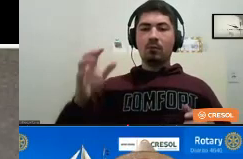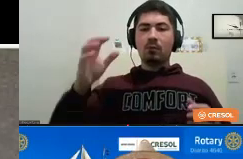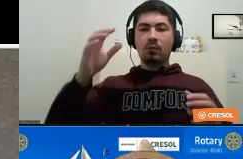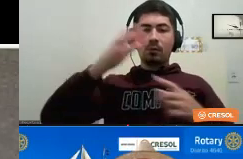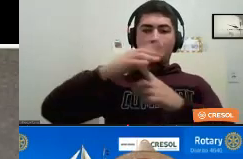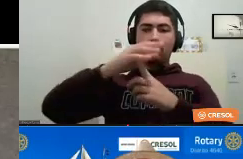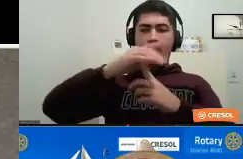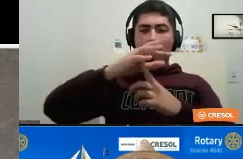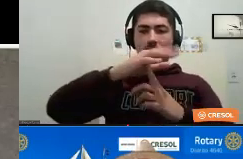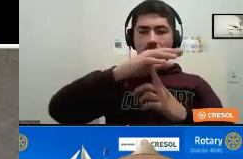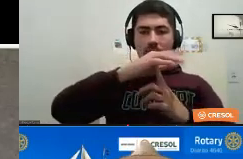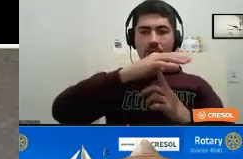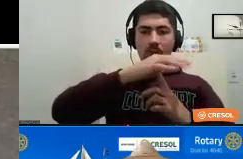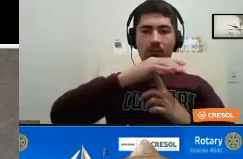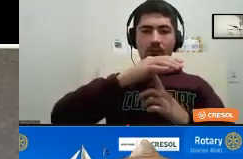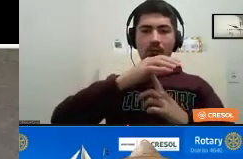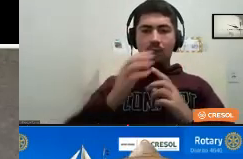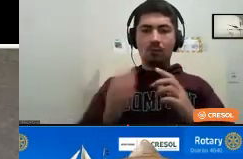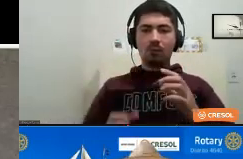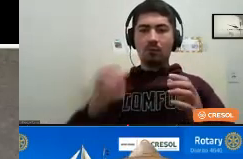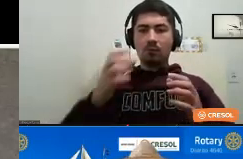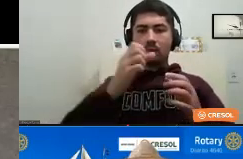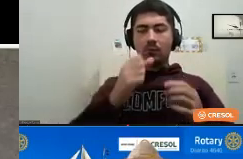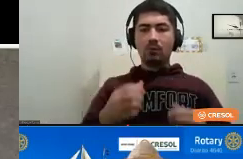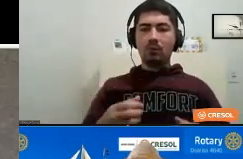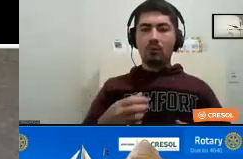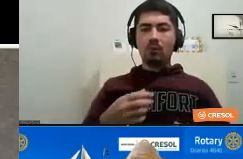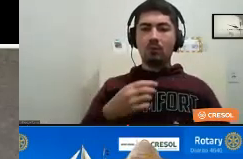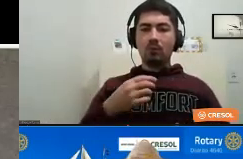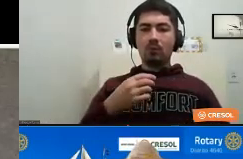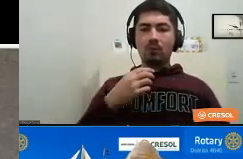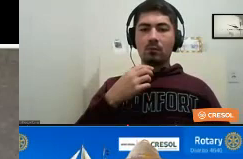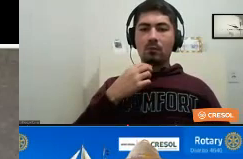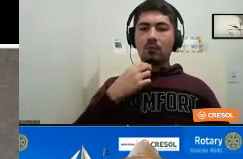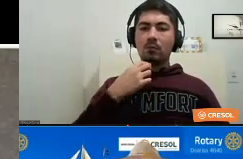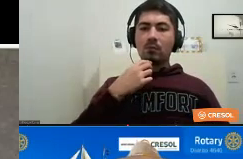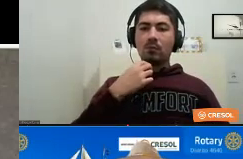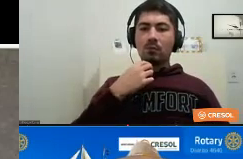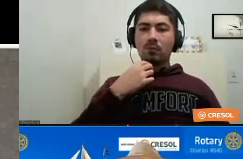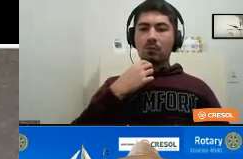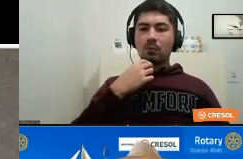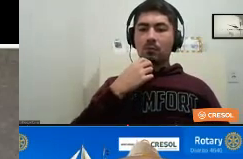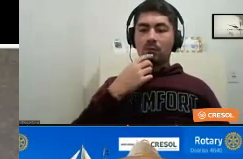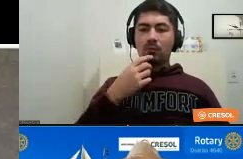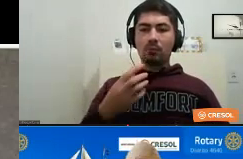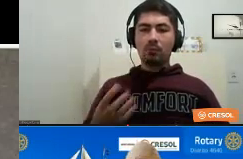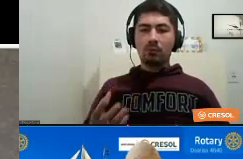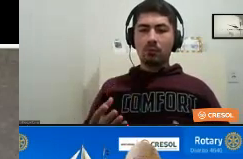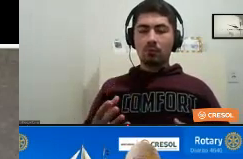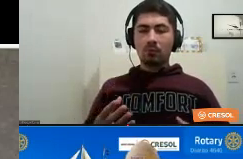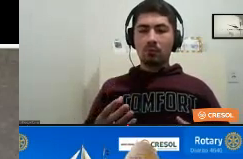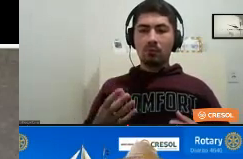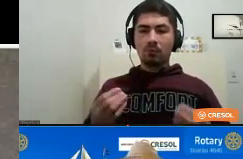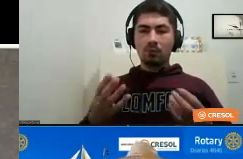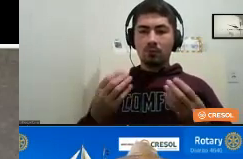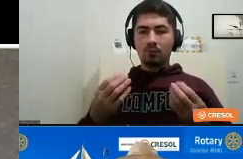helicóptero era pequeno e não estava dando vazão por causa do calor muito grande. Olha quantas pessoas que estavam no